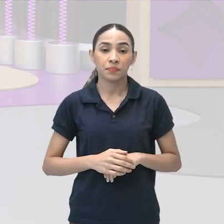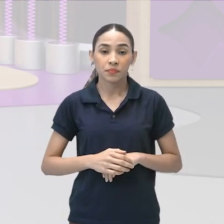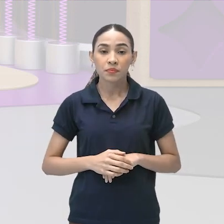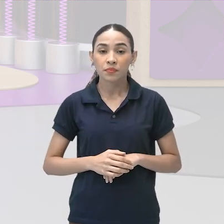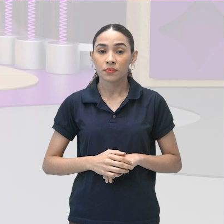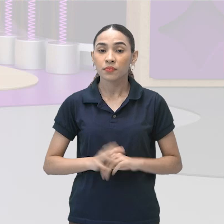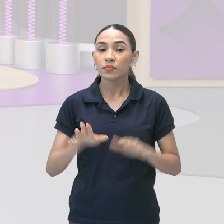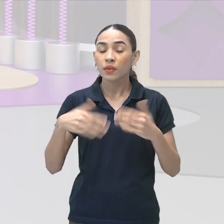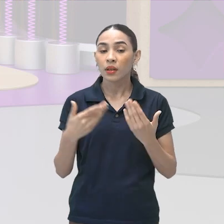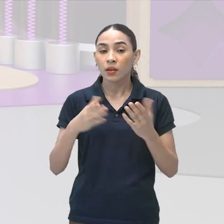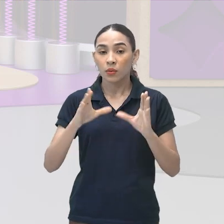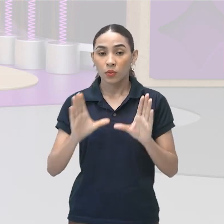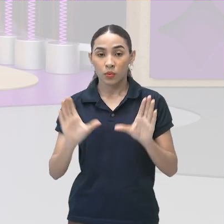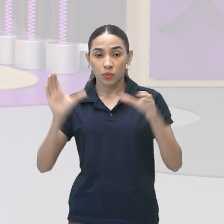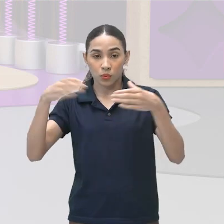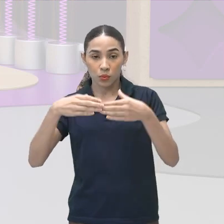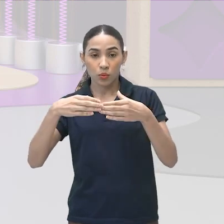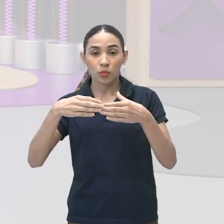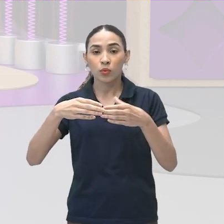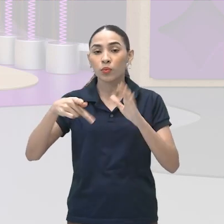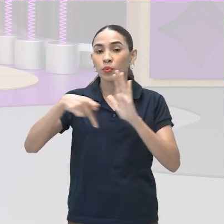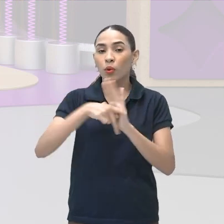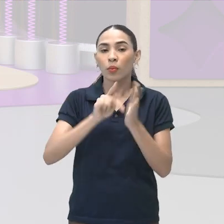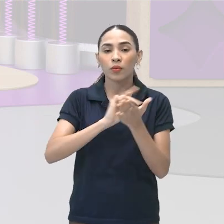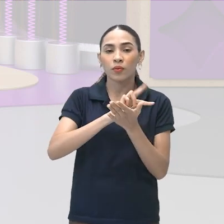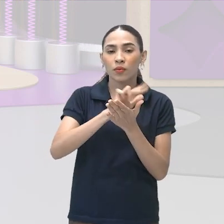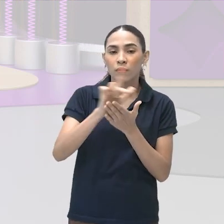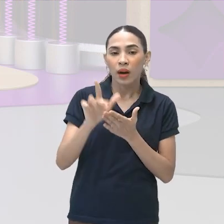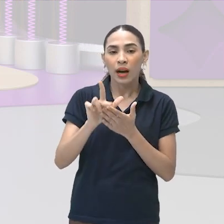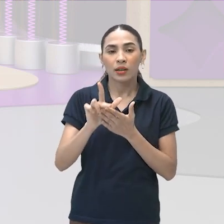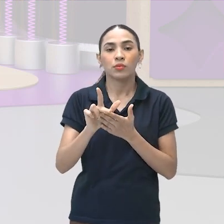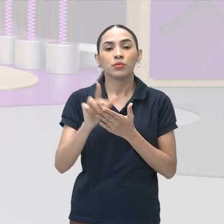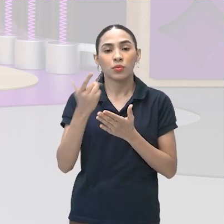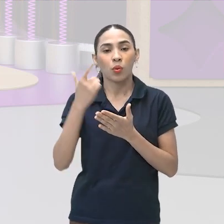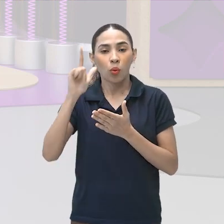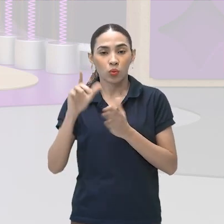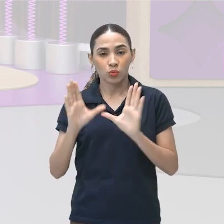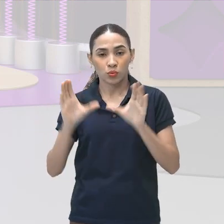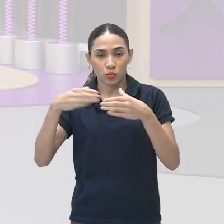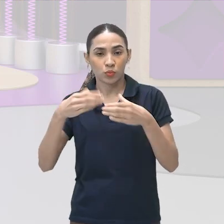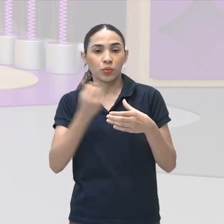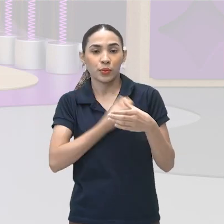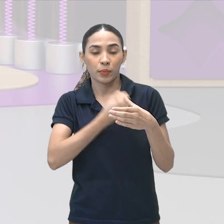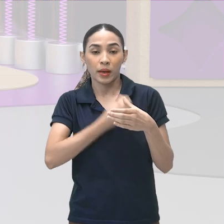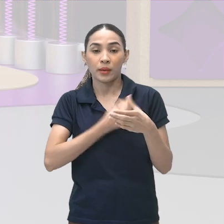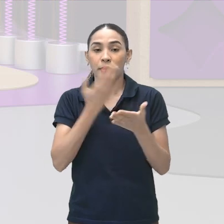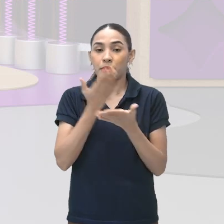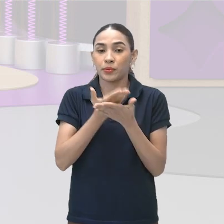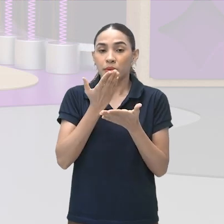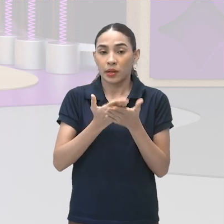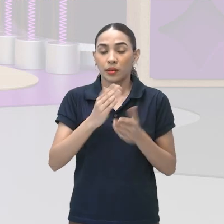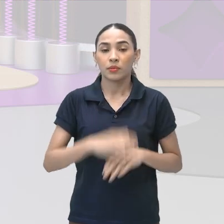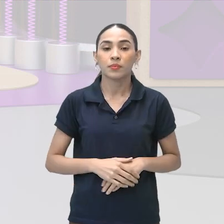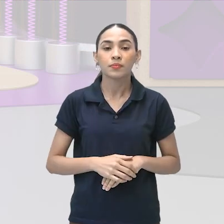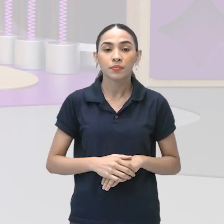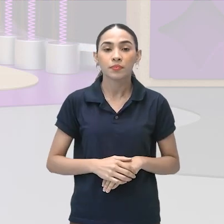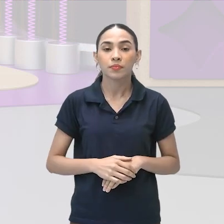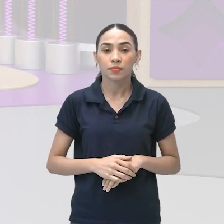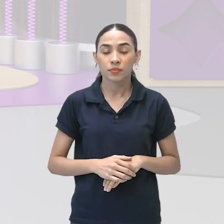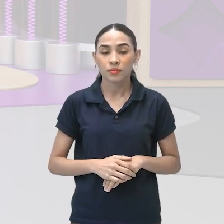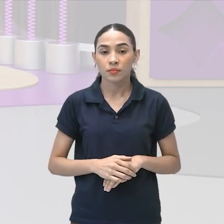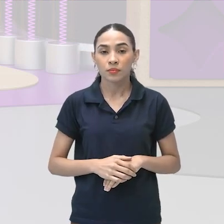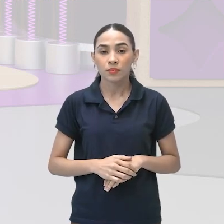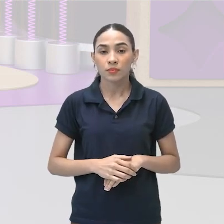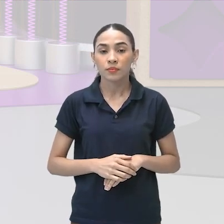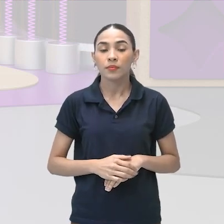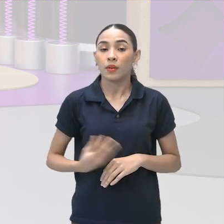são um conjunto formado por vários conjuntos, né, numéricos que foi estudado durante a